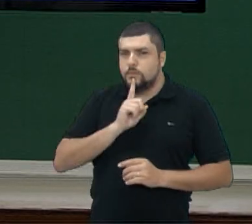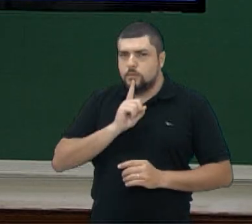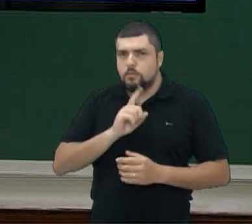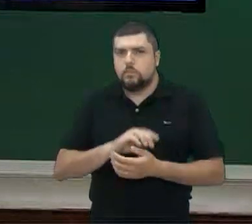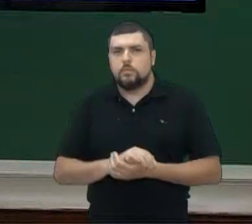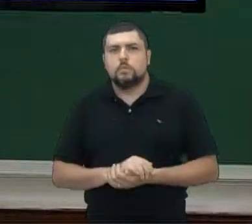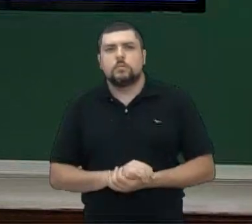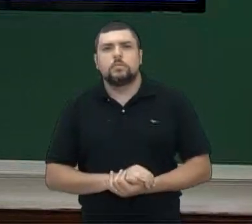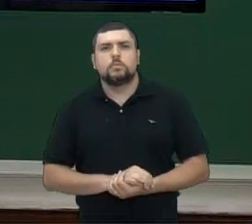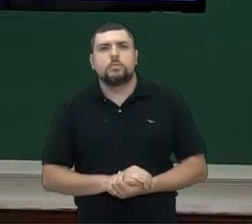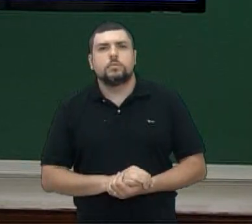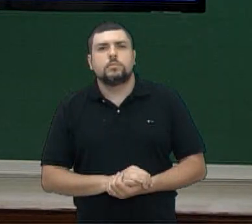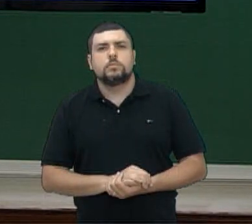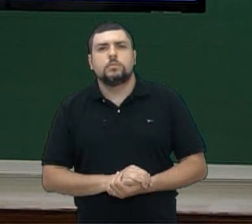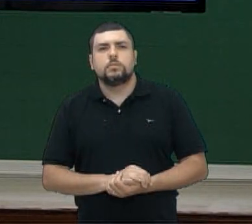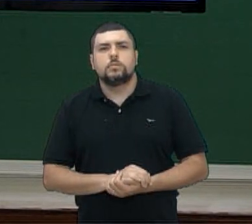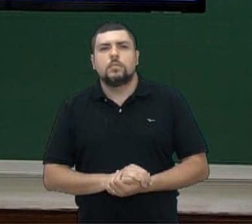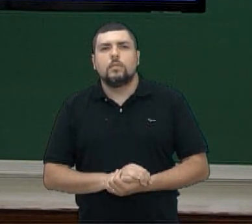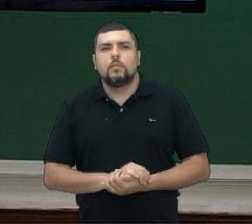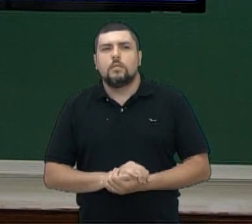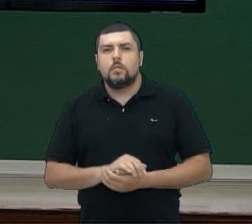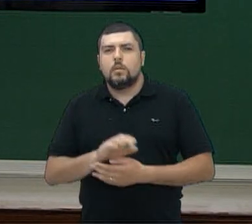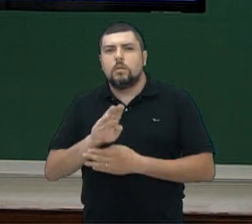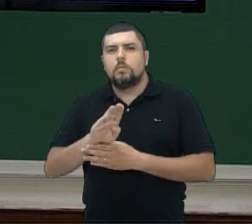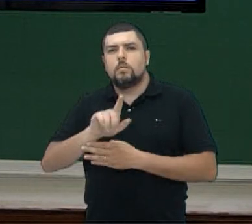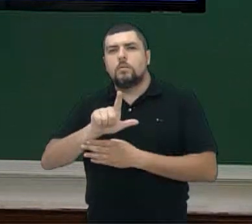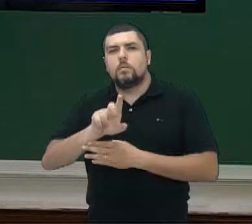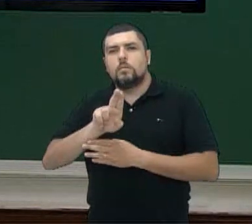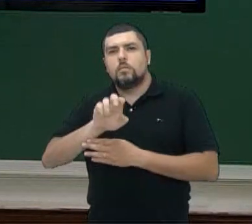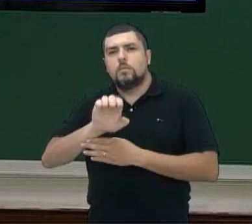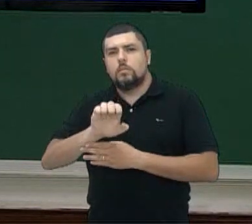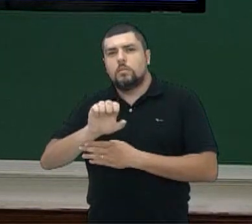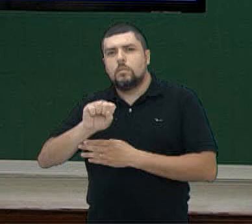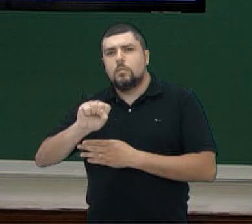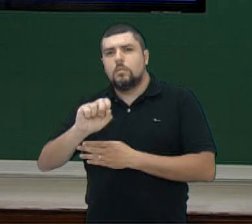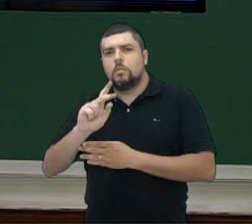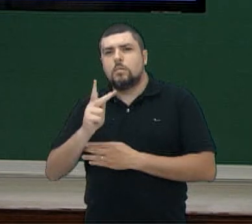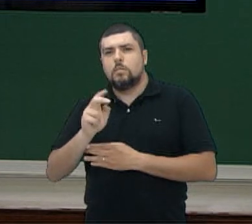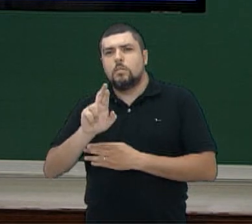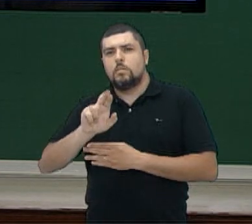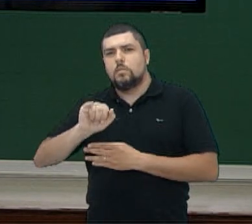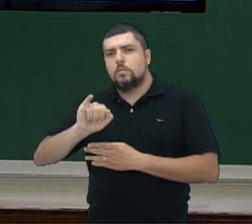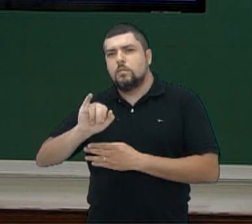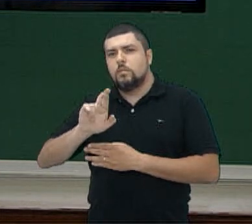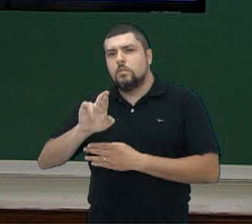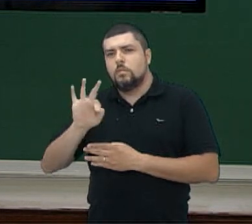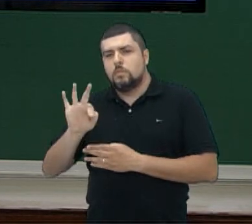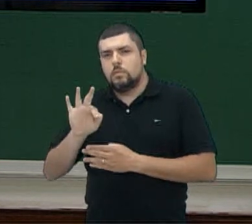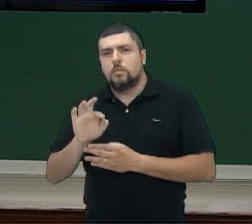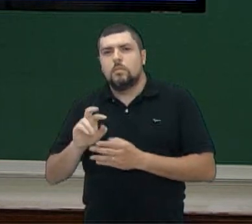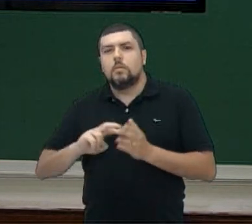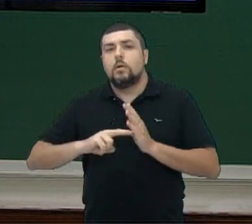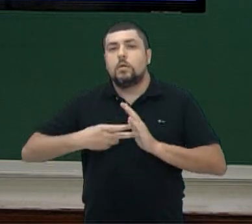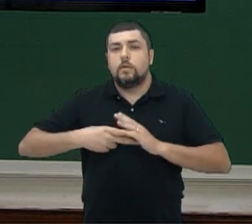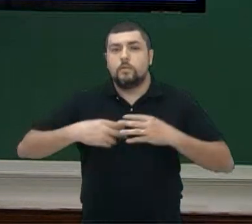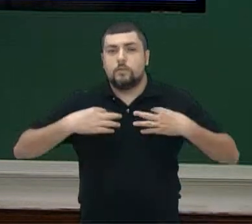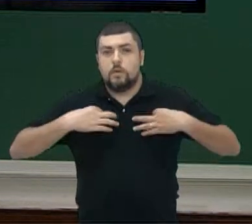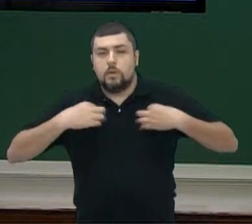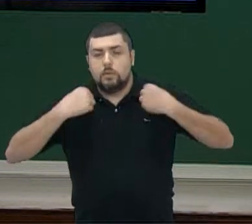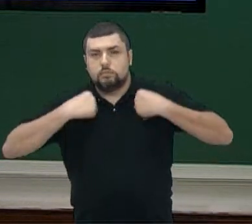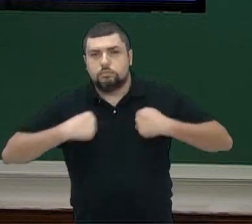Blue shirt, que seria a camisa azul, para você descrever que era o cara da camisa azul que estava